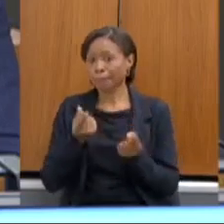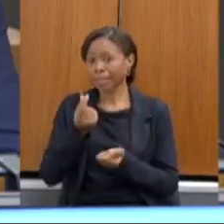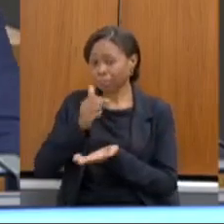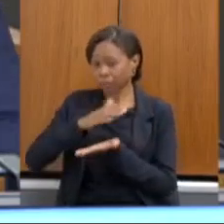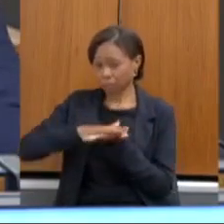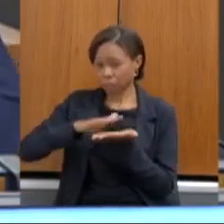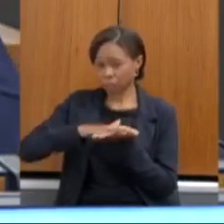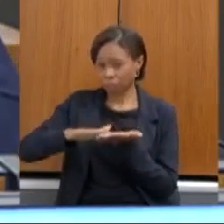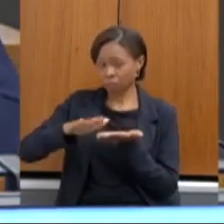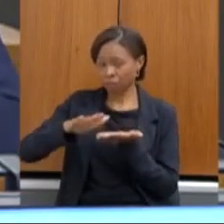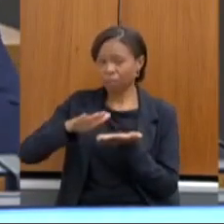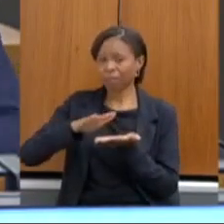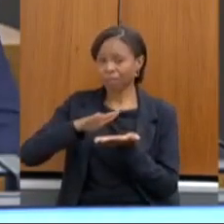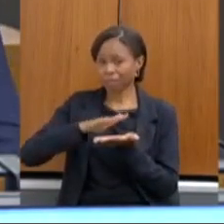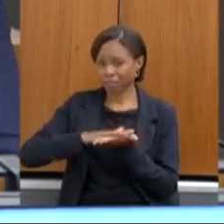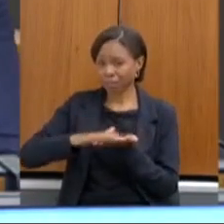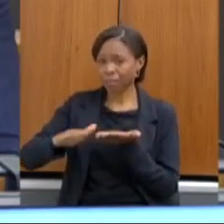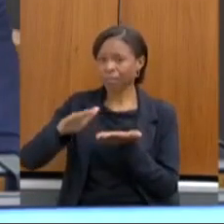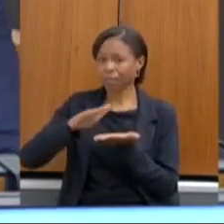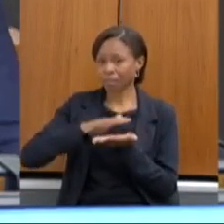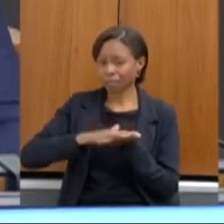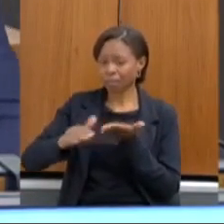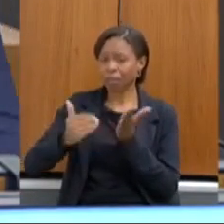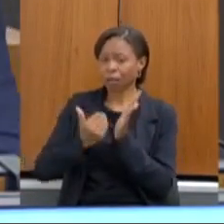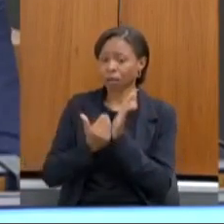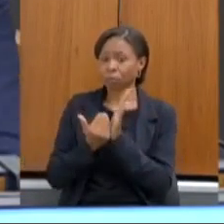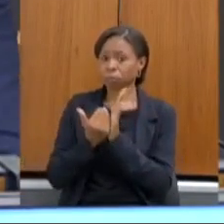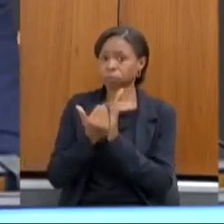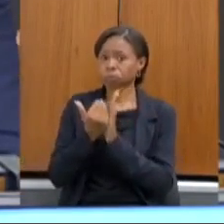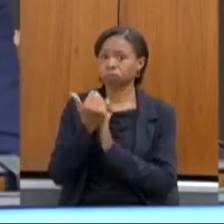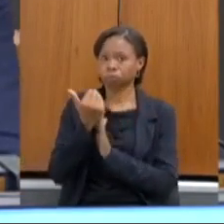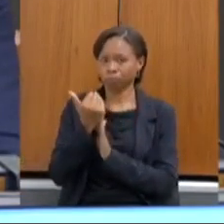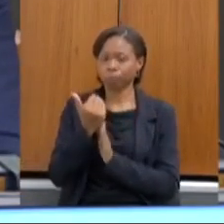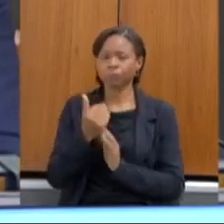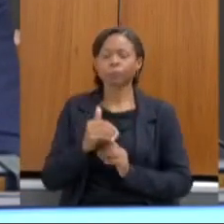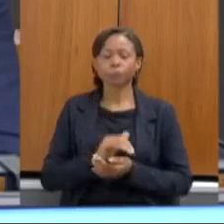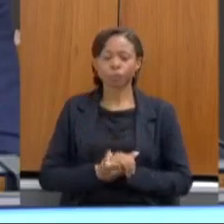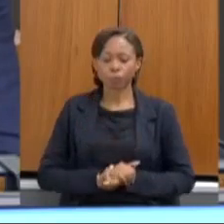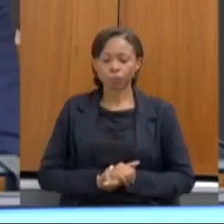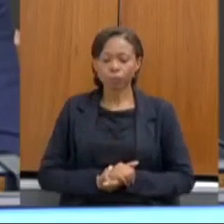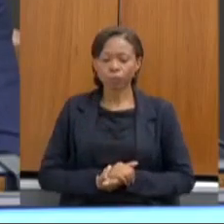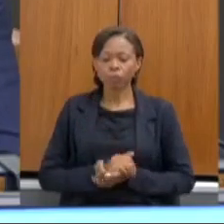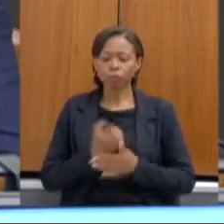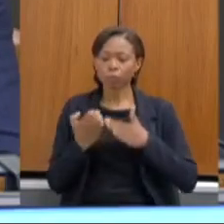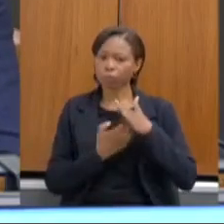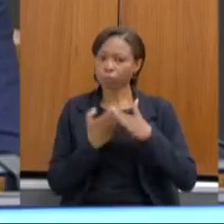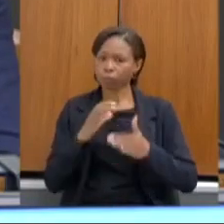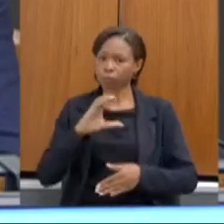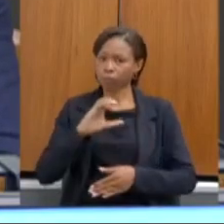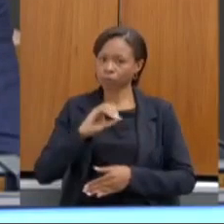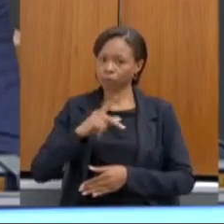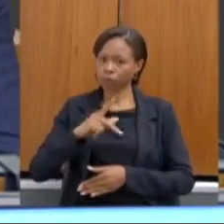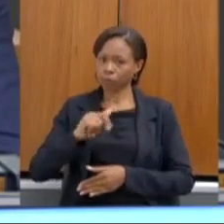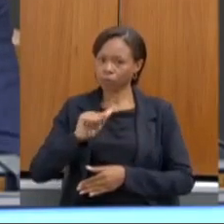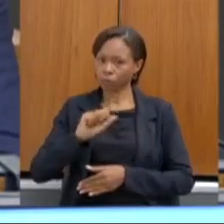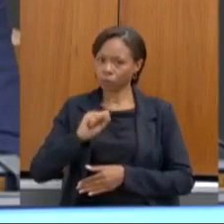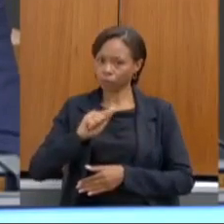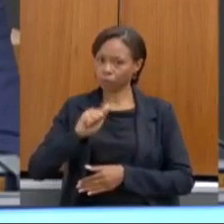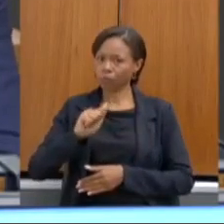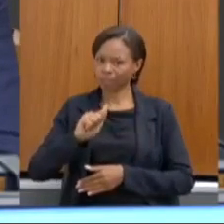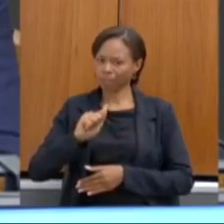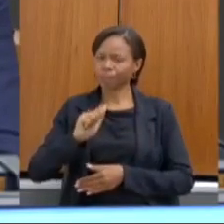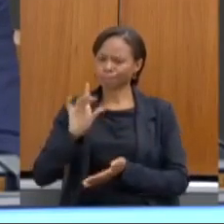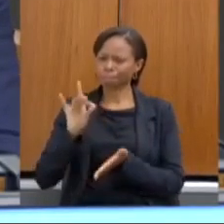principalmente a vegetativa só sobe é a COPASA concordo com a senhora o homem realmente uma distribuição